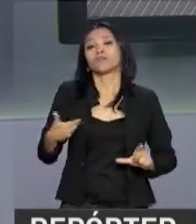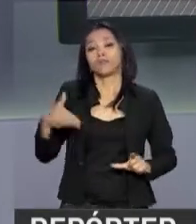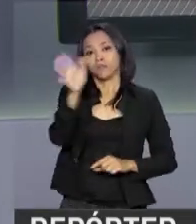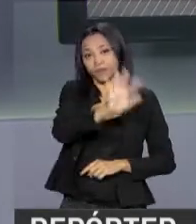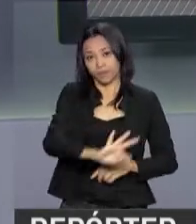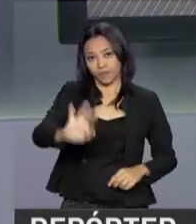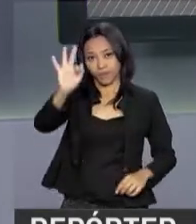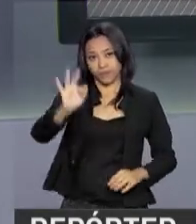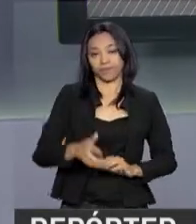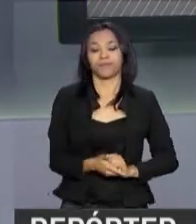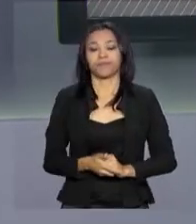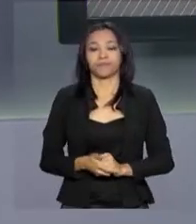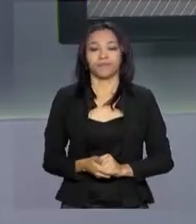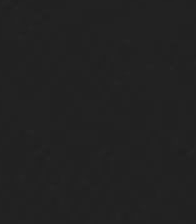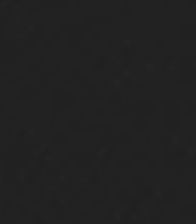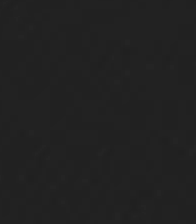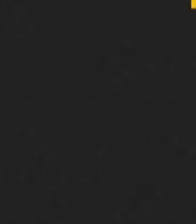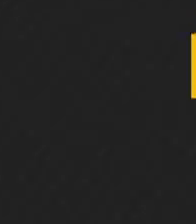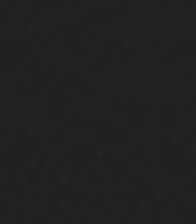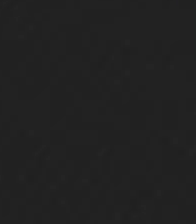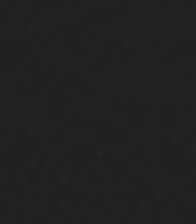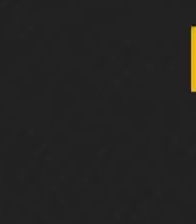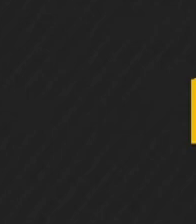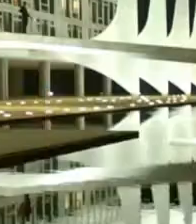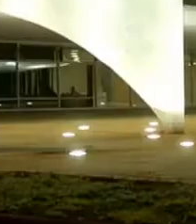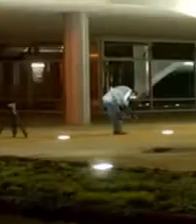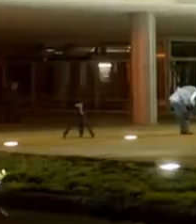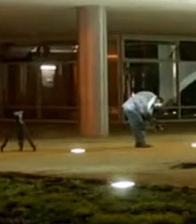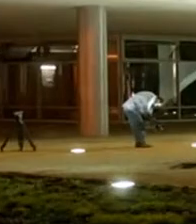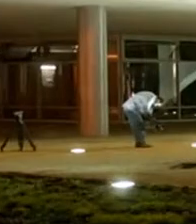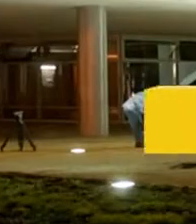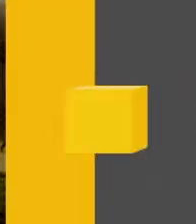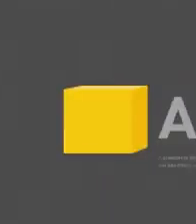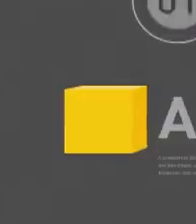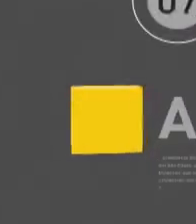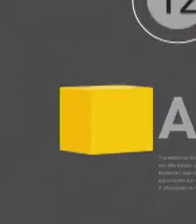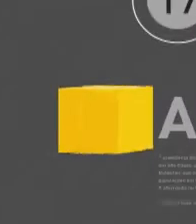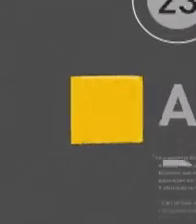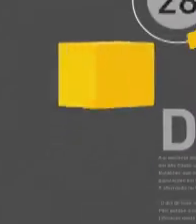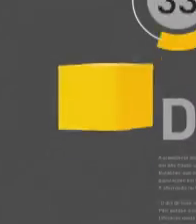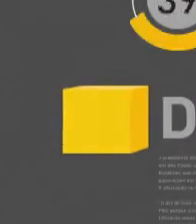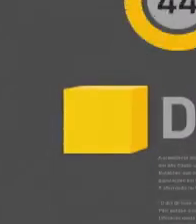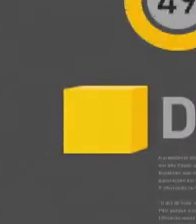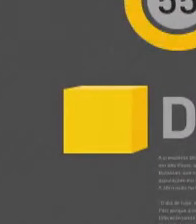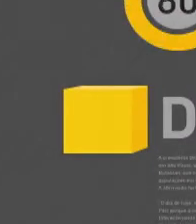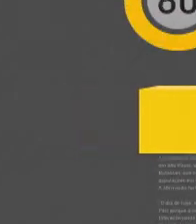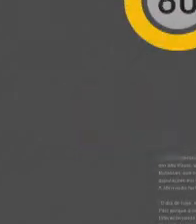do Governo Federal.